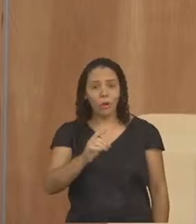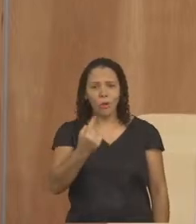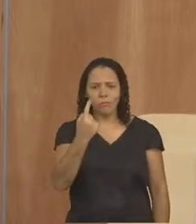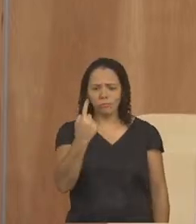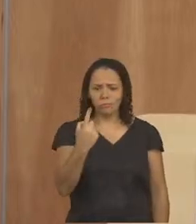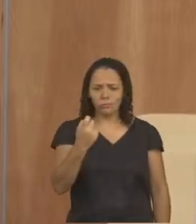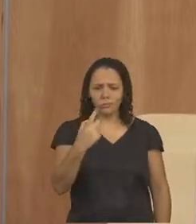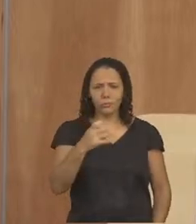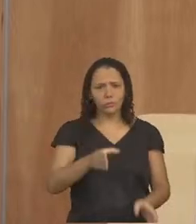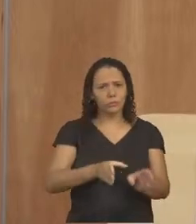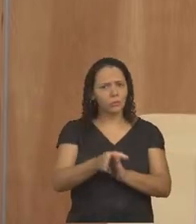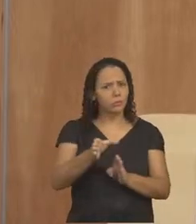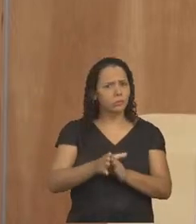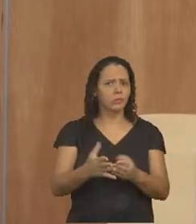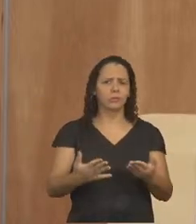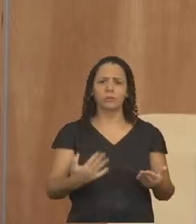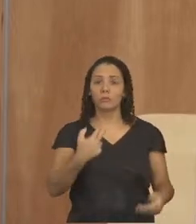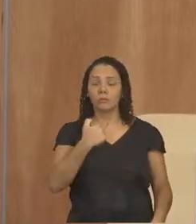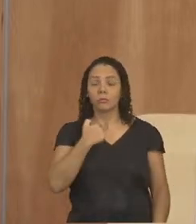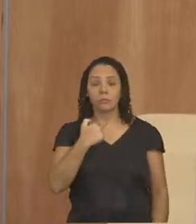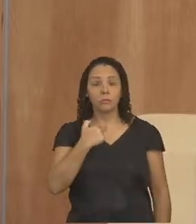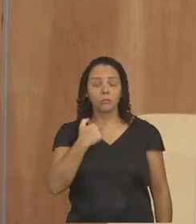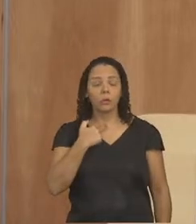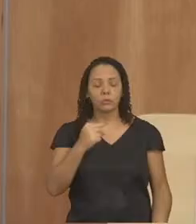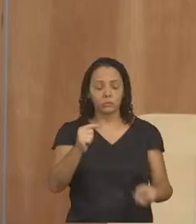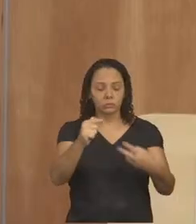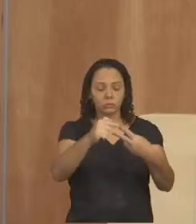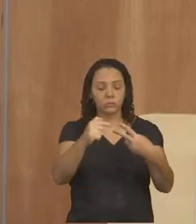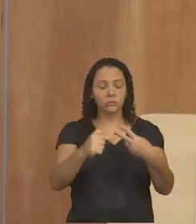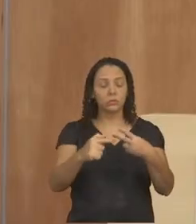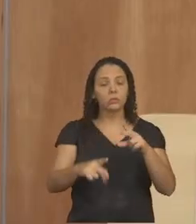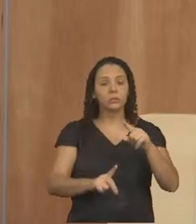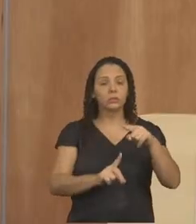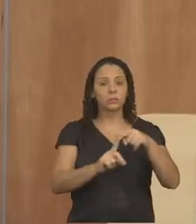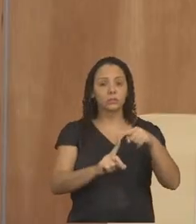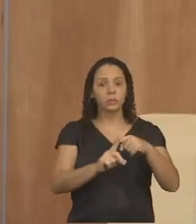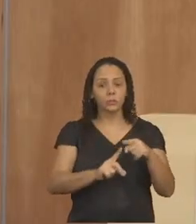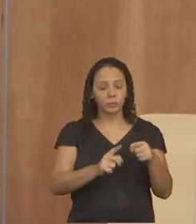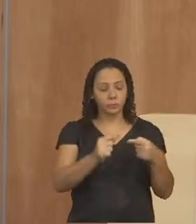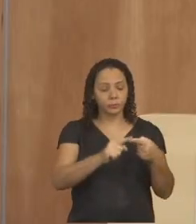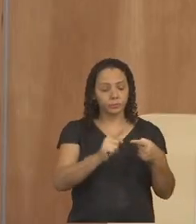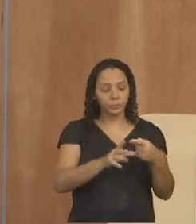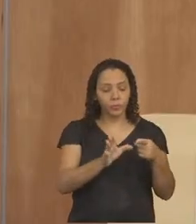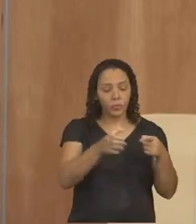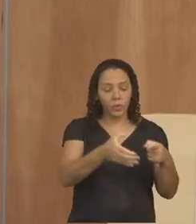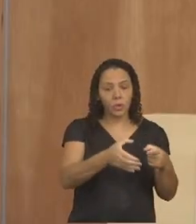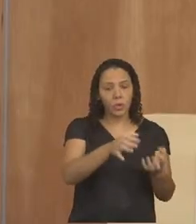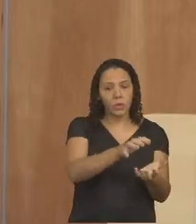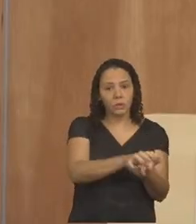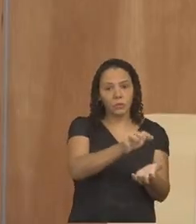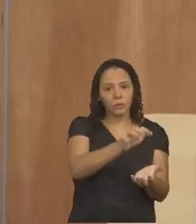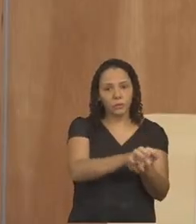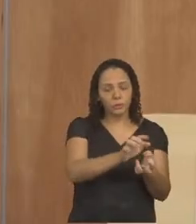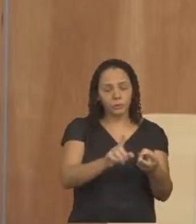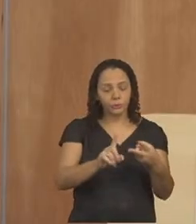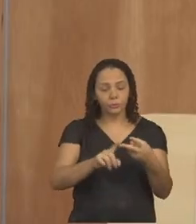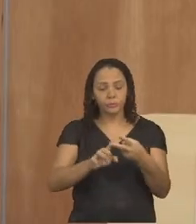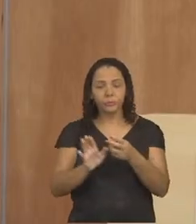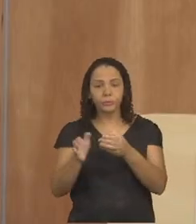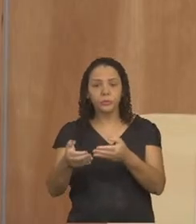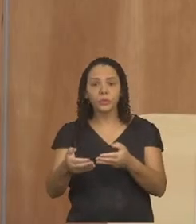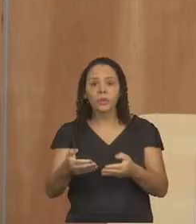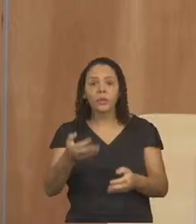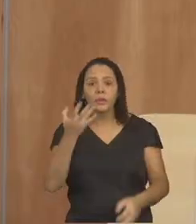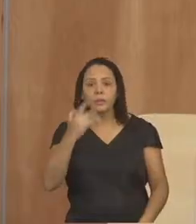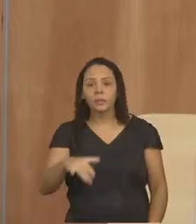estamos tratando aqui, tanto com relação ao idoso e tanto com relação à criança e ao adolescente. 2 temas urgentes, porque são